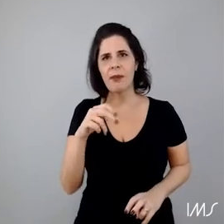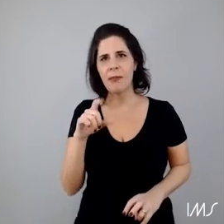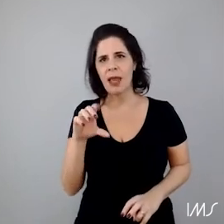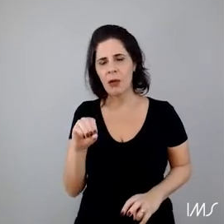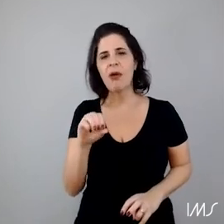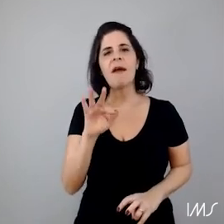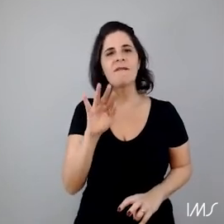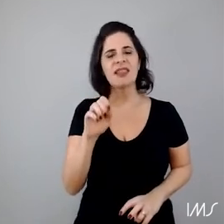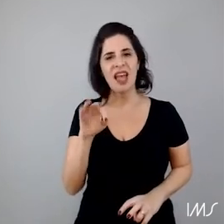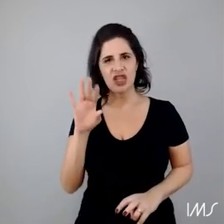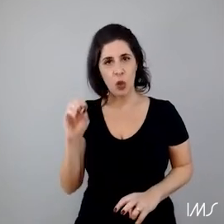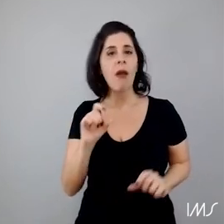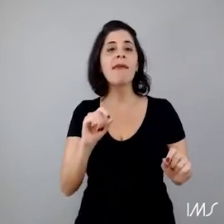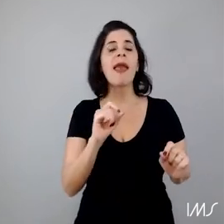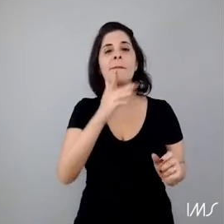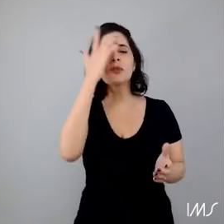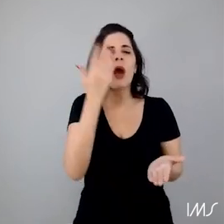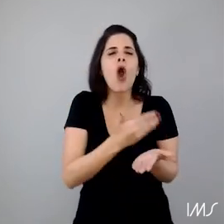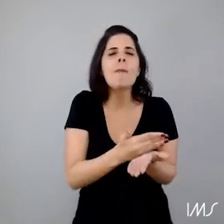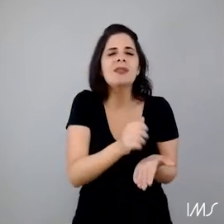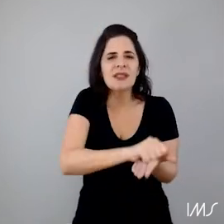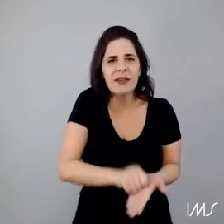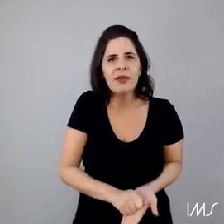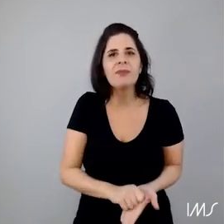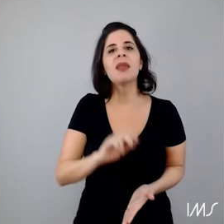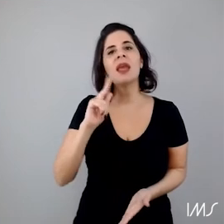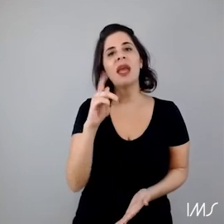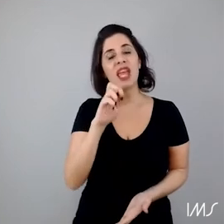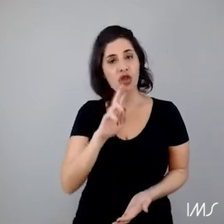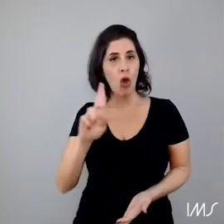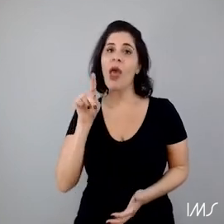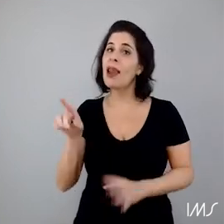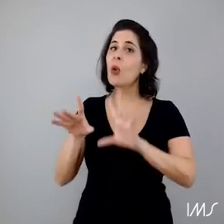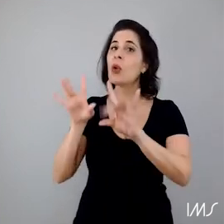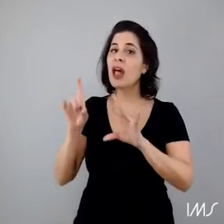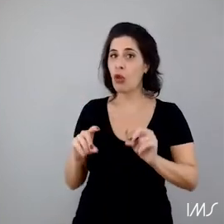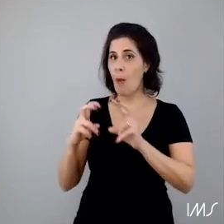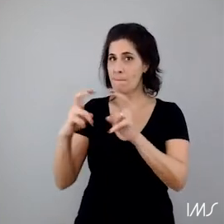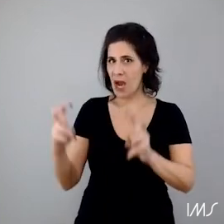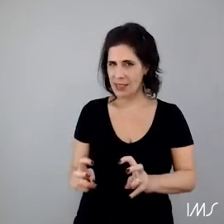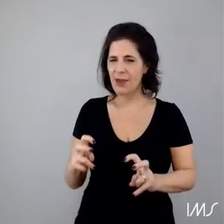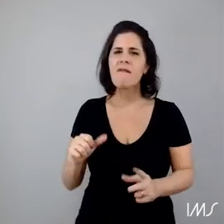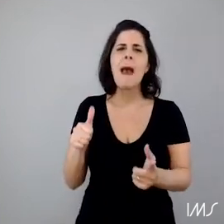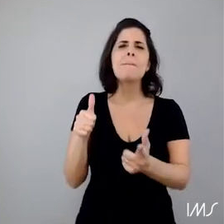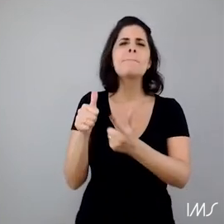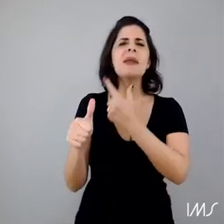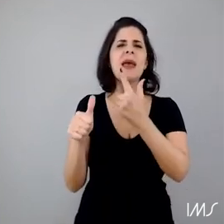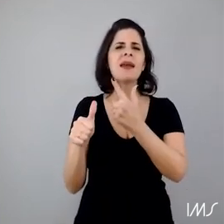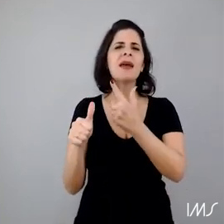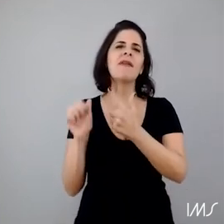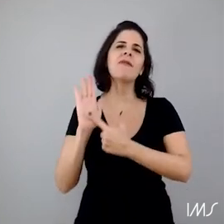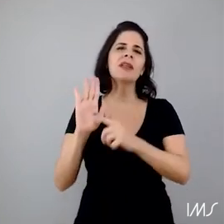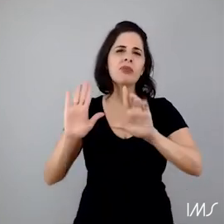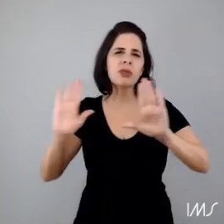coleção fotográfica do país, a Pirelli MASP, do qual a gente falou, inclusive hoje, né, professor Boris, cuja comissão julgadora